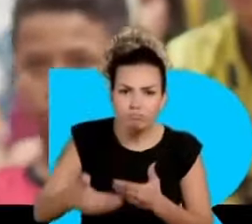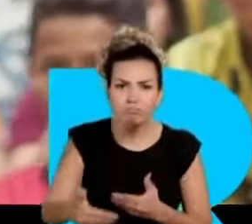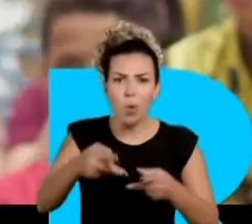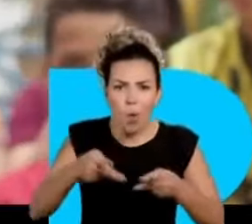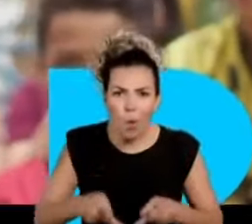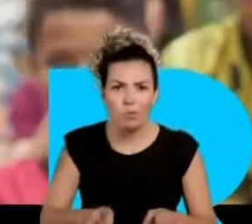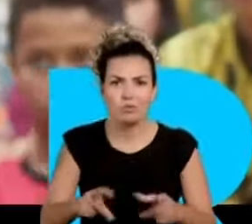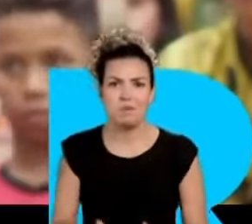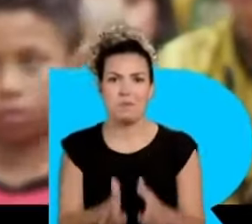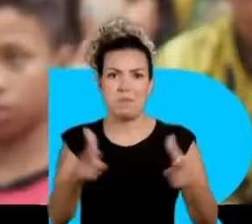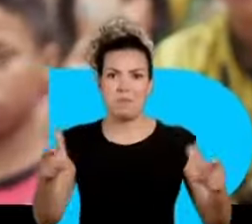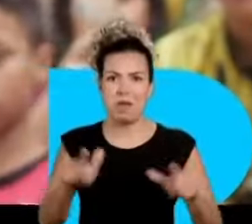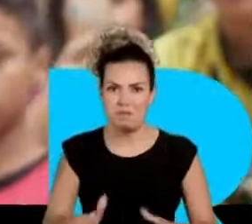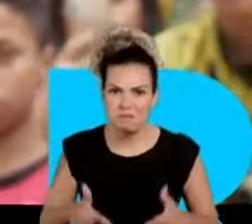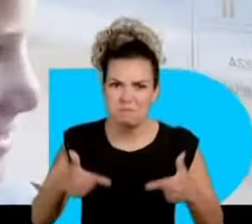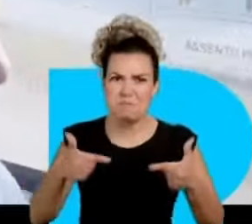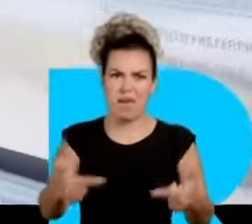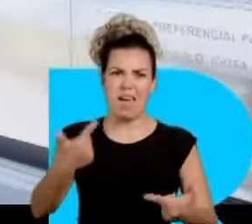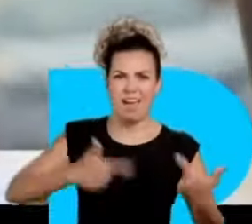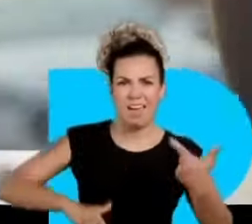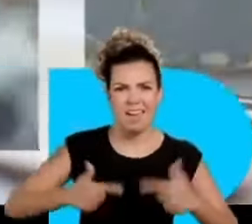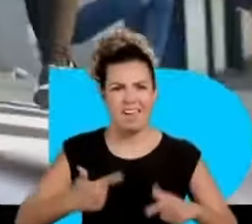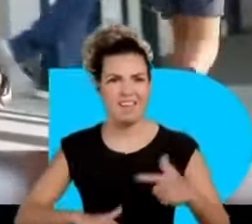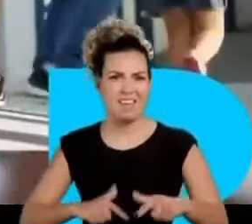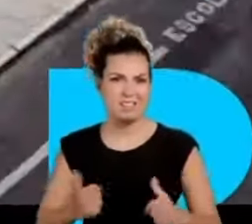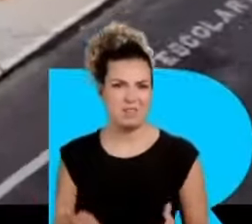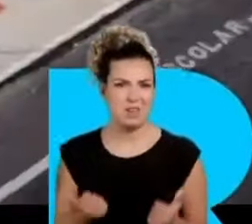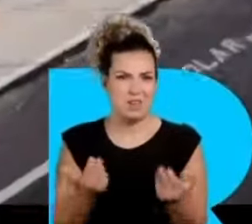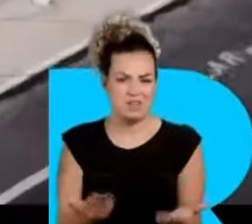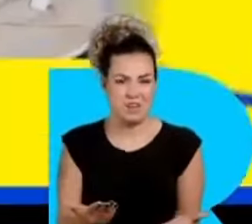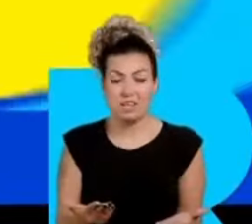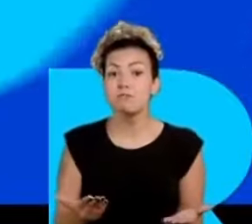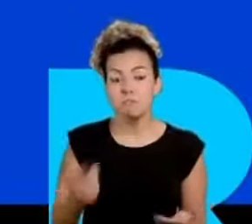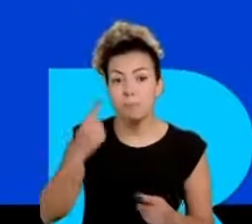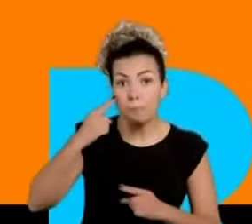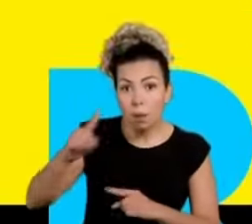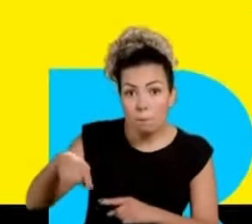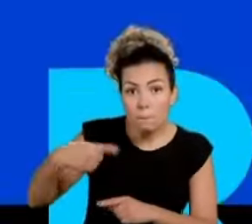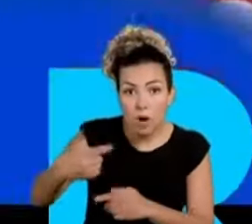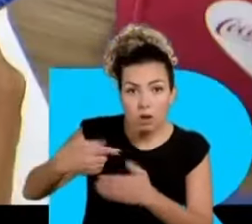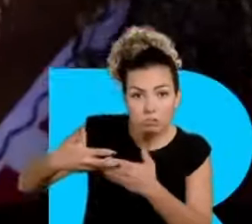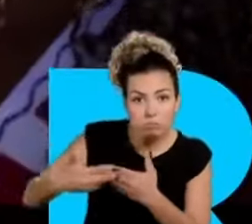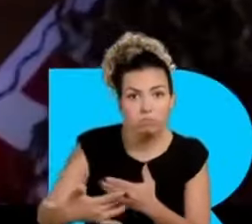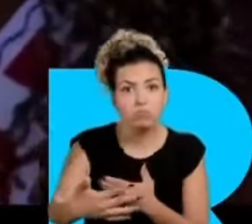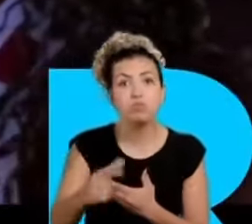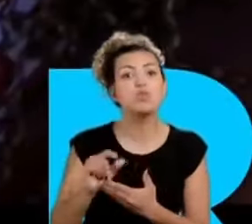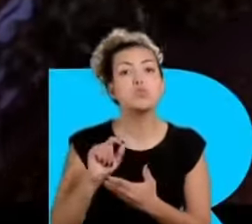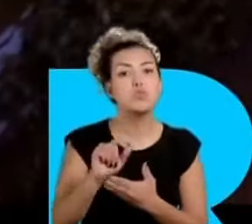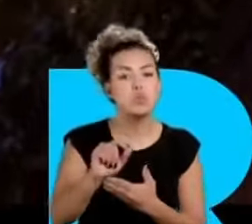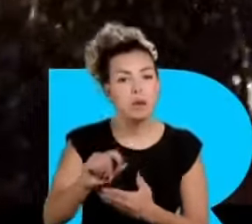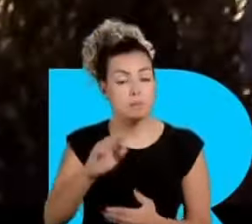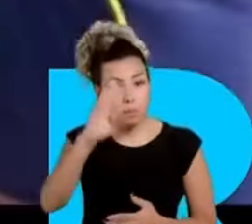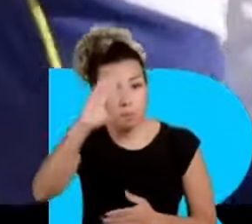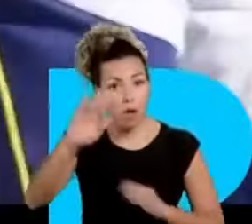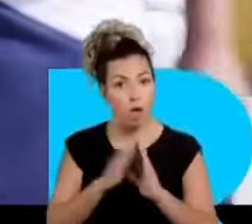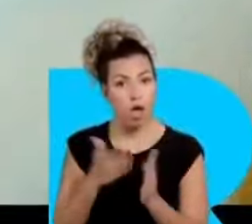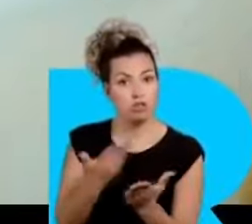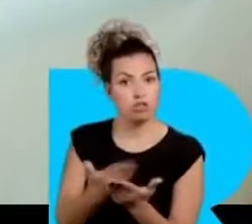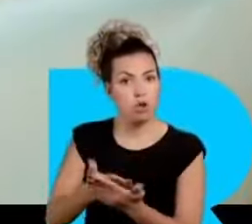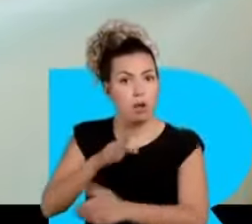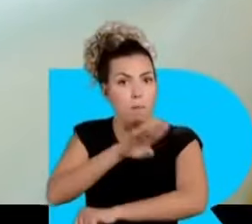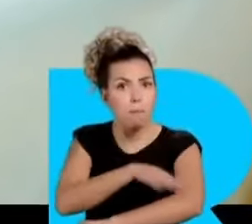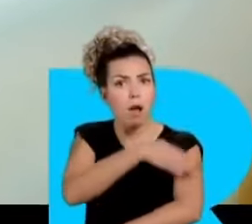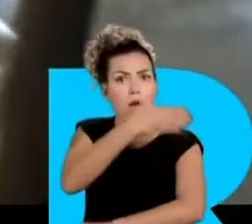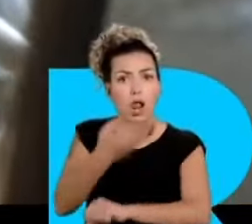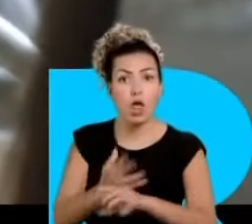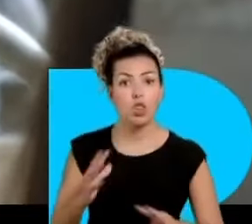vai continuar fazendo muito mais. E vai fazer muito mais. No próximo mandato, nós vamos ampliar o período